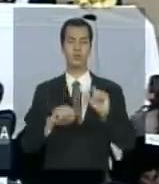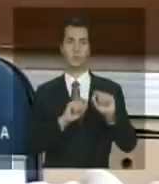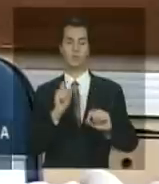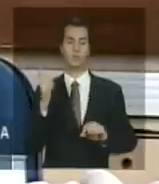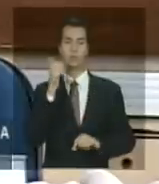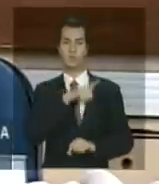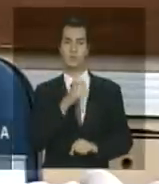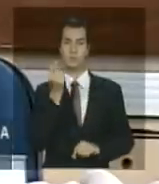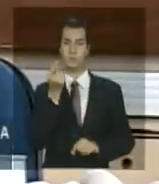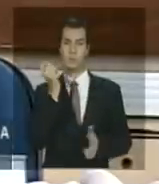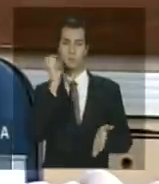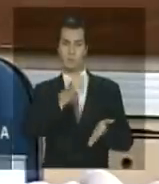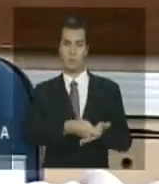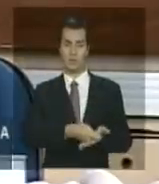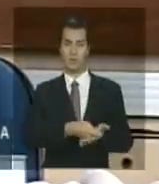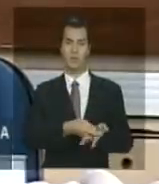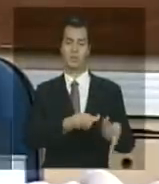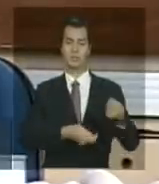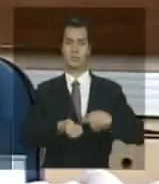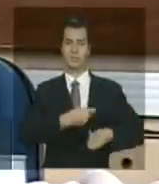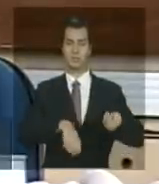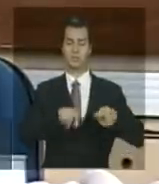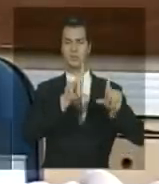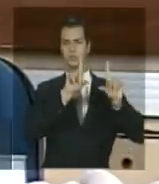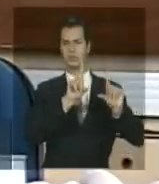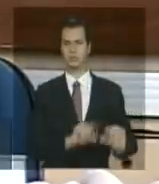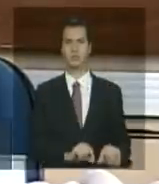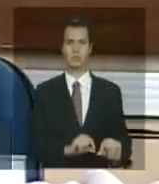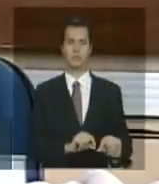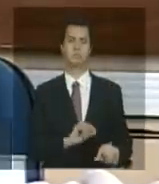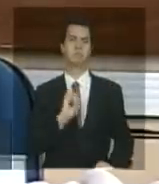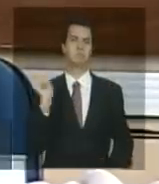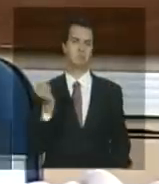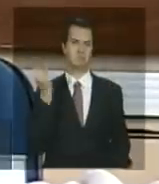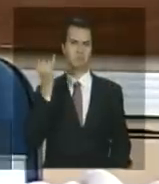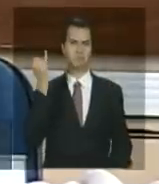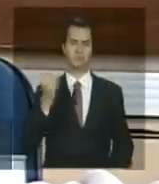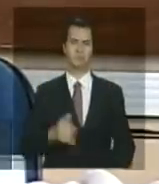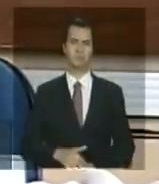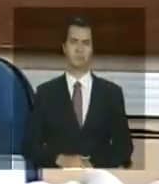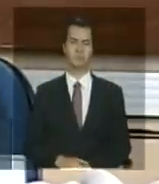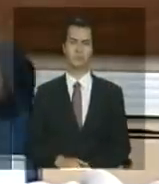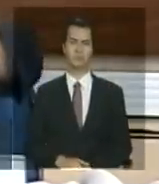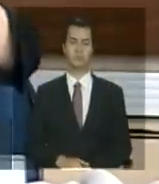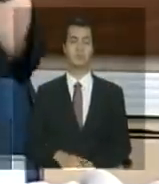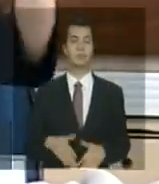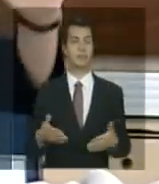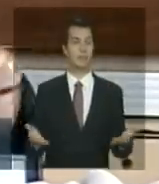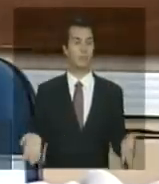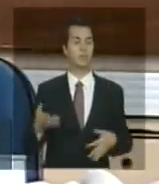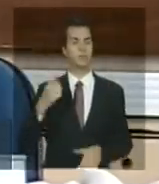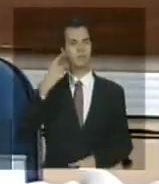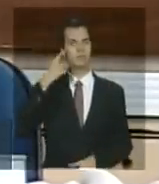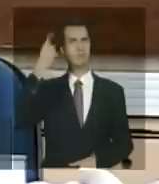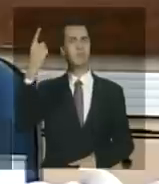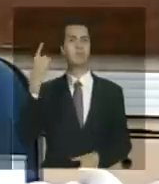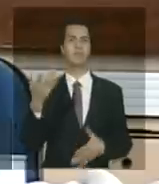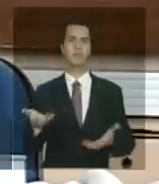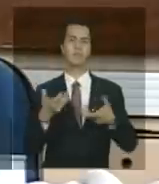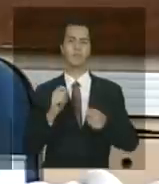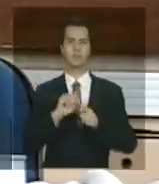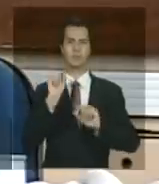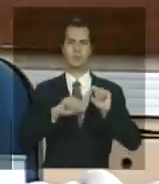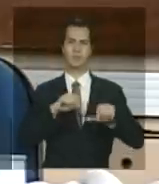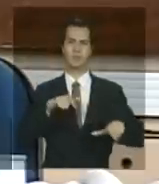custos de custeios administrativos de maneira importante. Então, a ideia é que a gente consiga amplificar